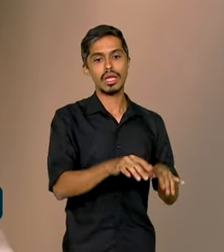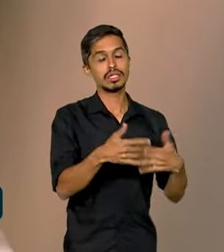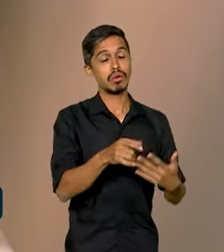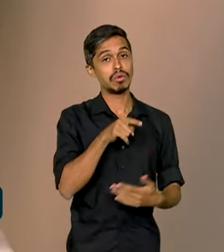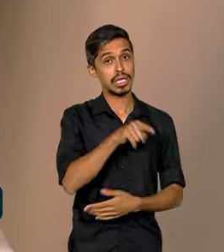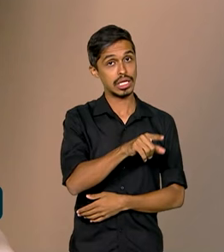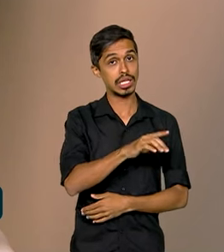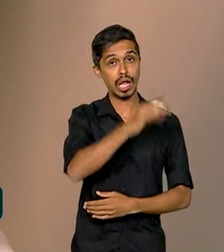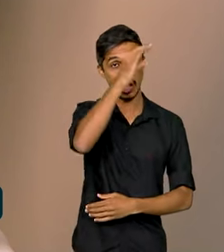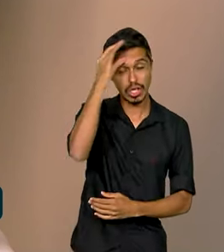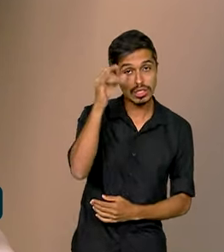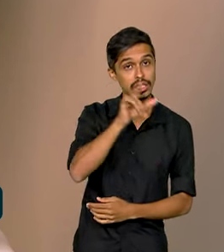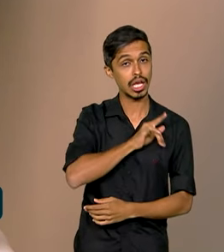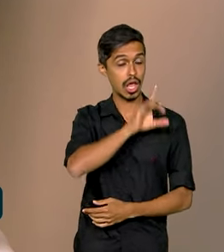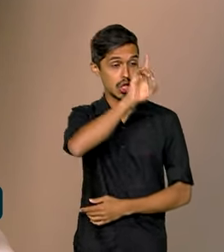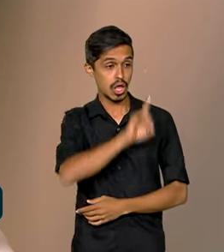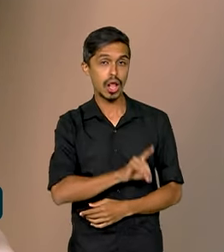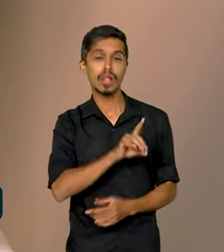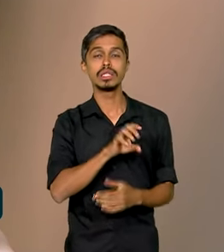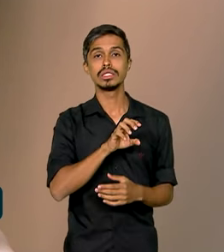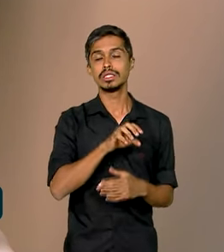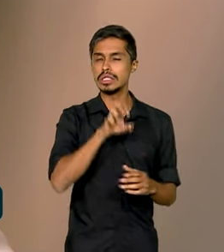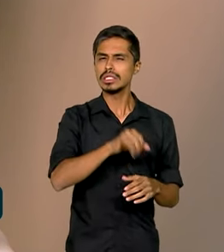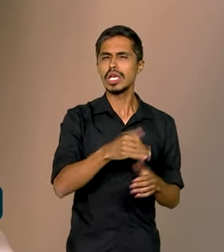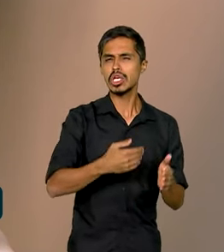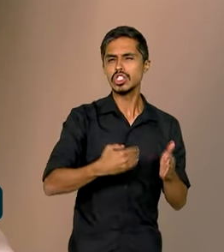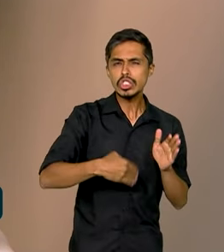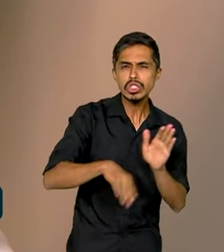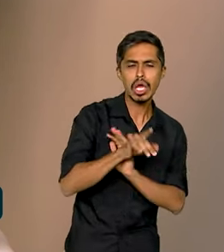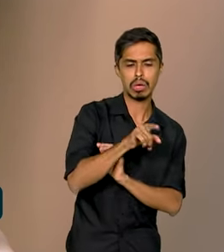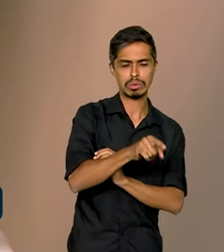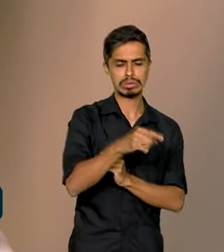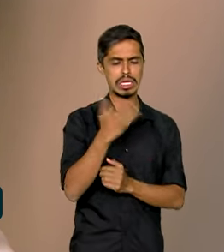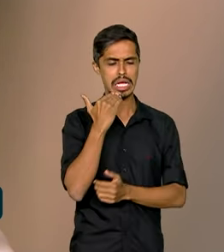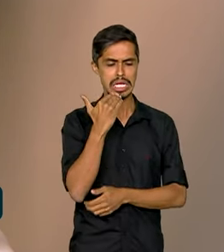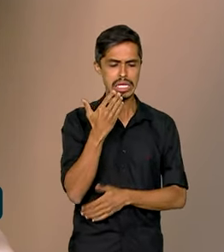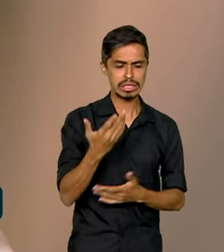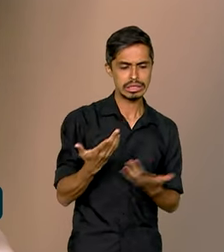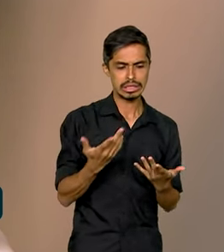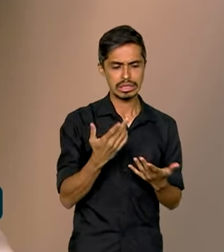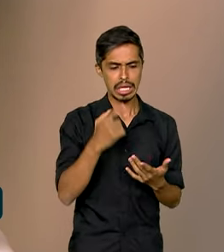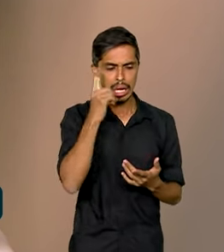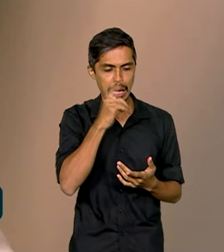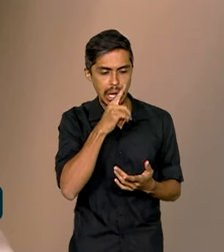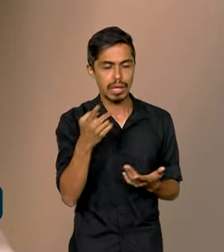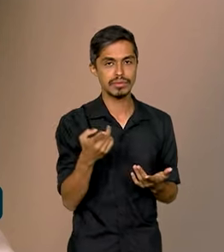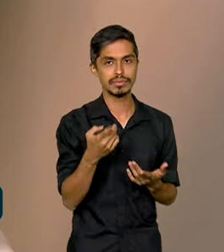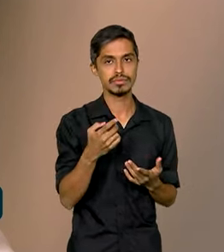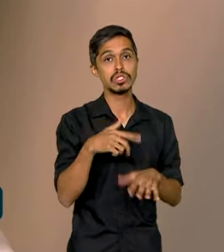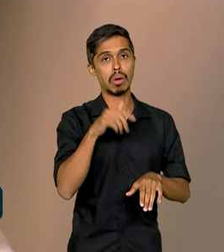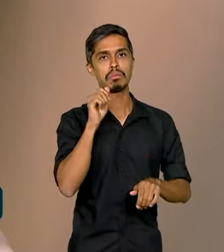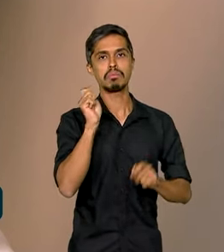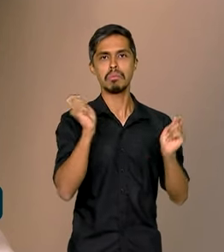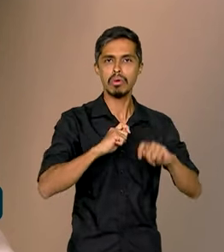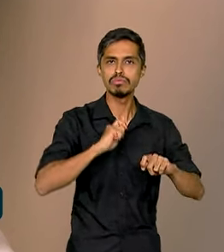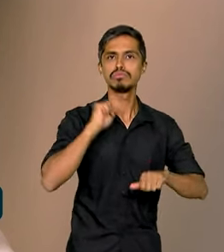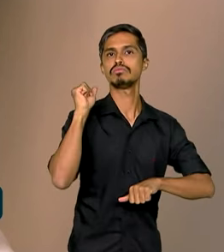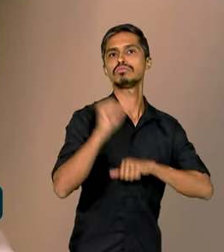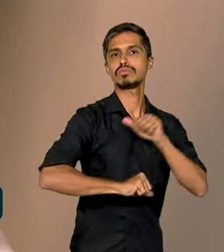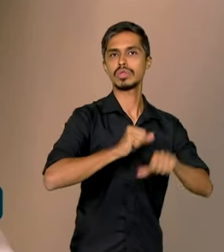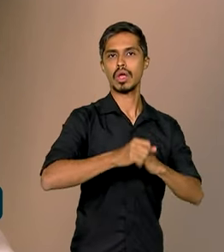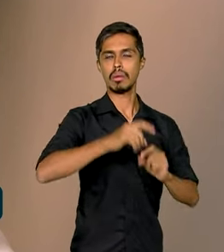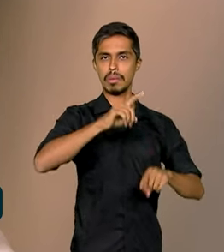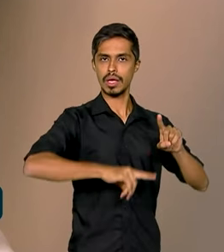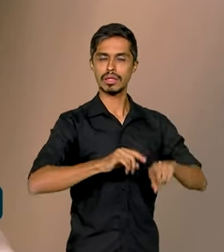ter direito uma vez que o produto apresente algum vício né de troca desse produto